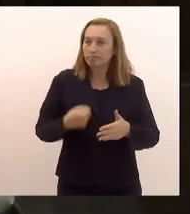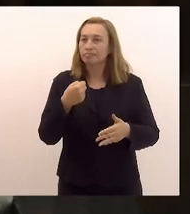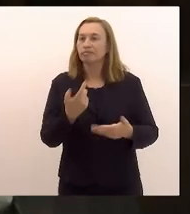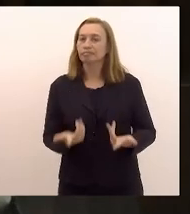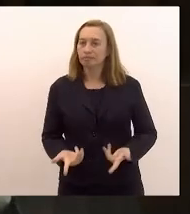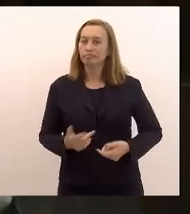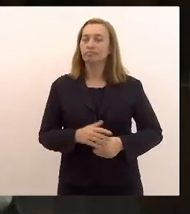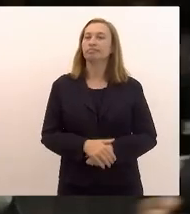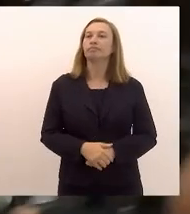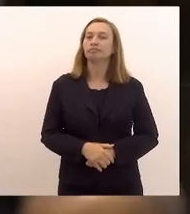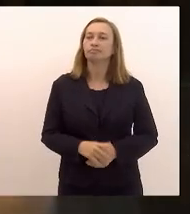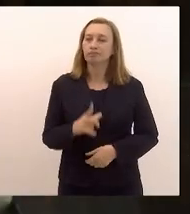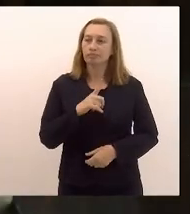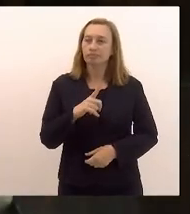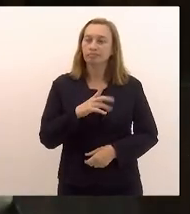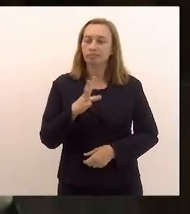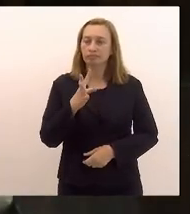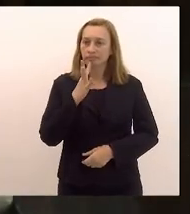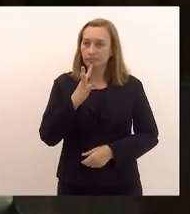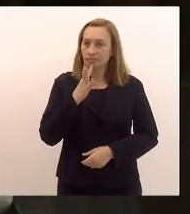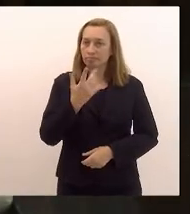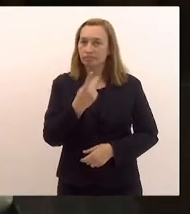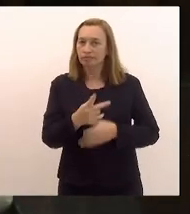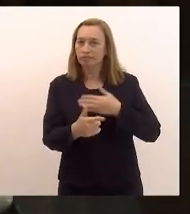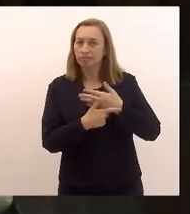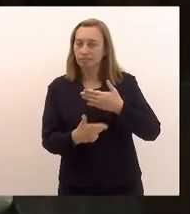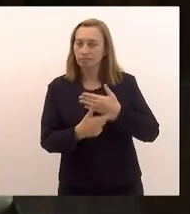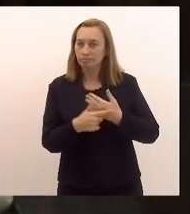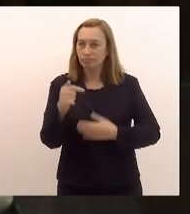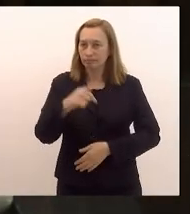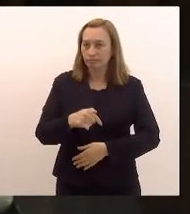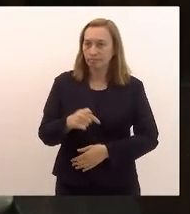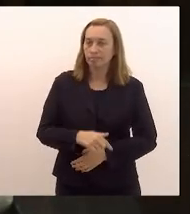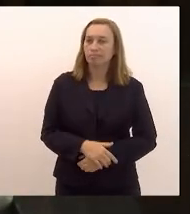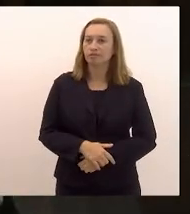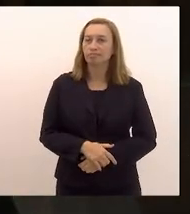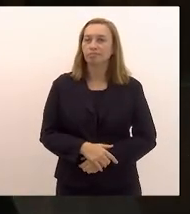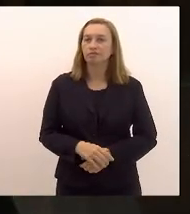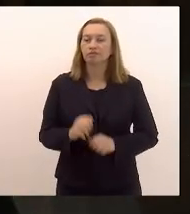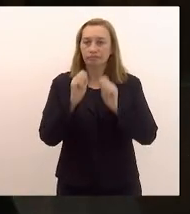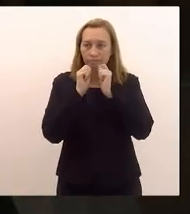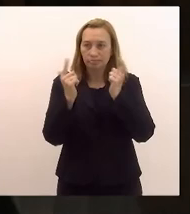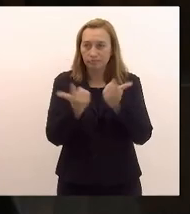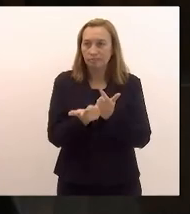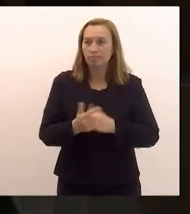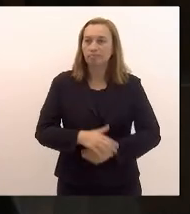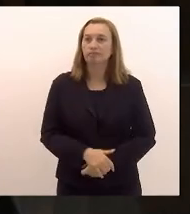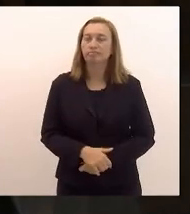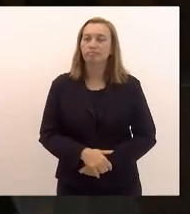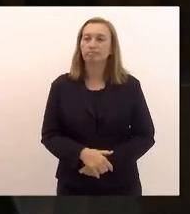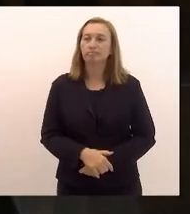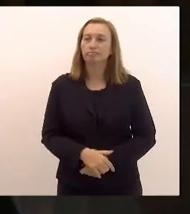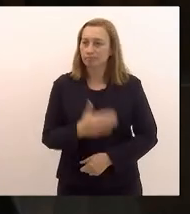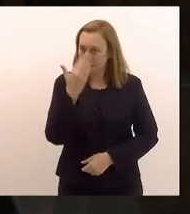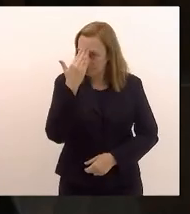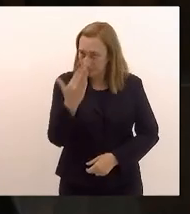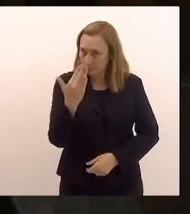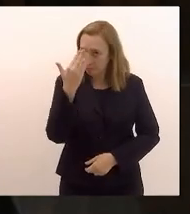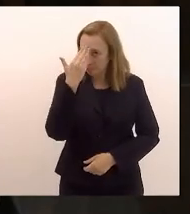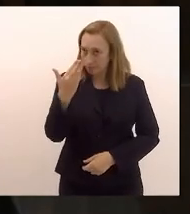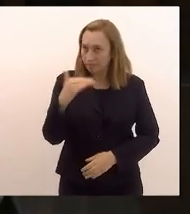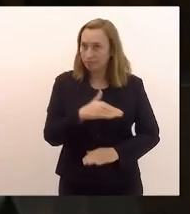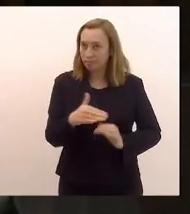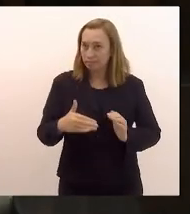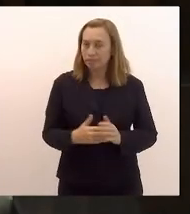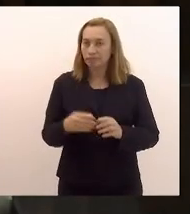luta para que tivesse reconhecido a sua valorização aqui pela Assembleia Legislativa Muito obrigado